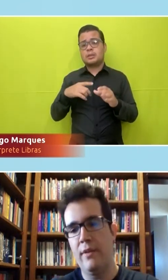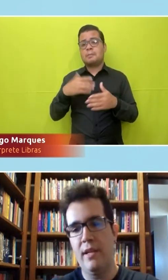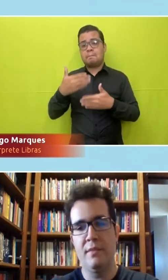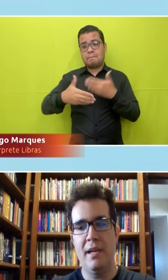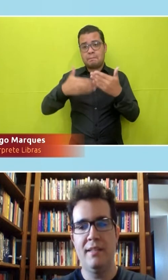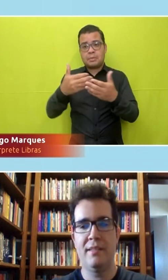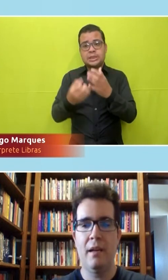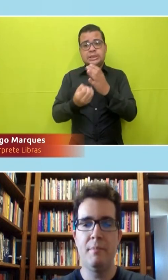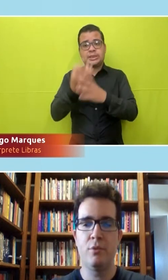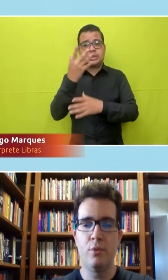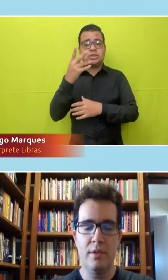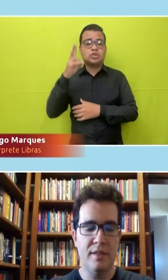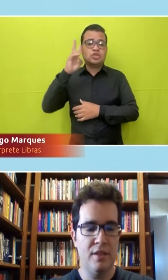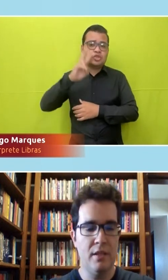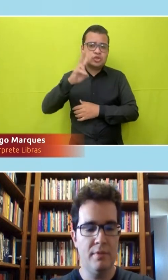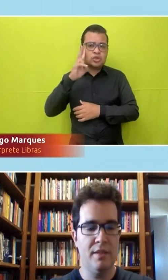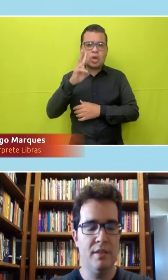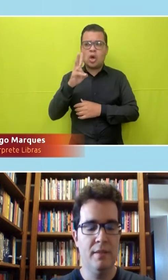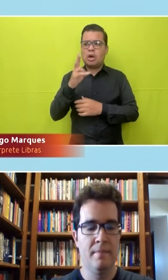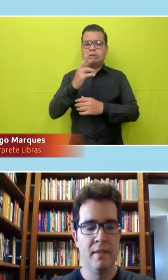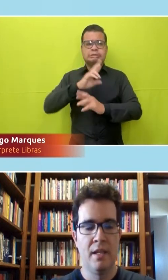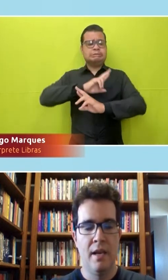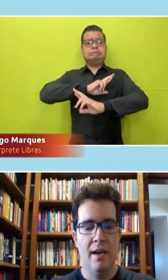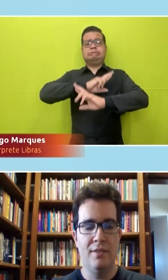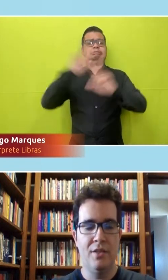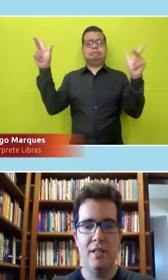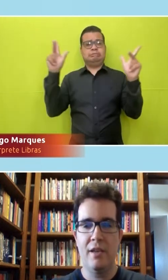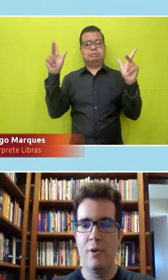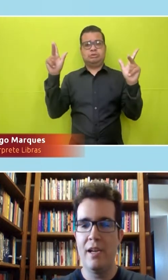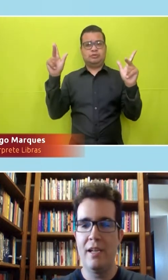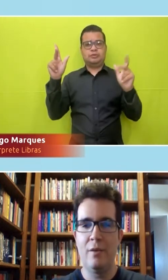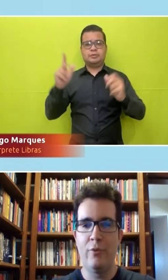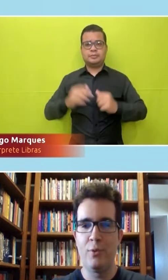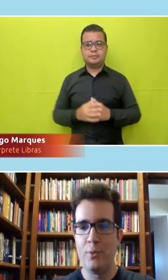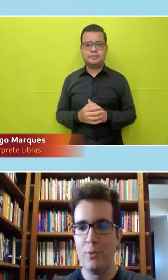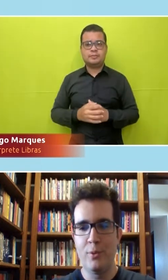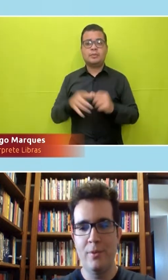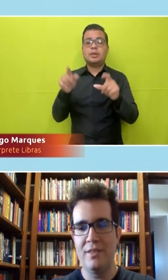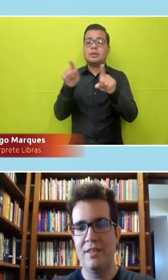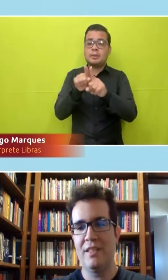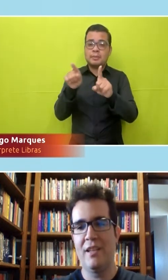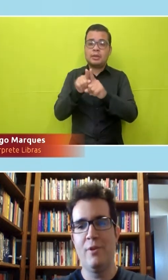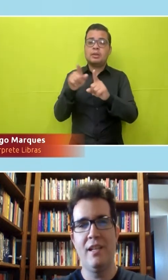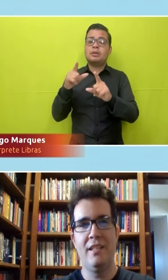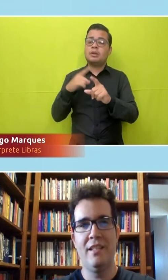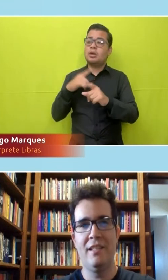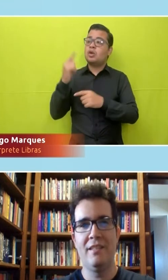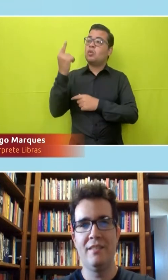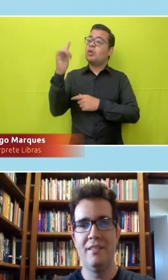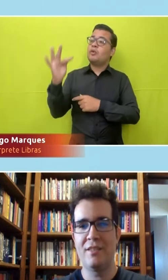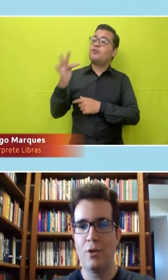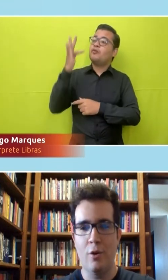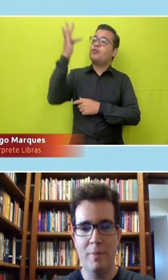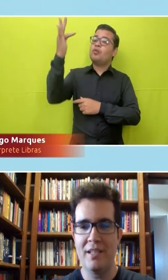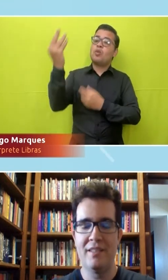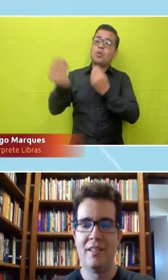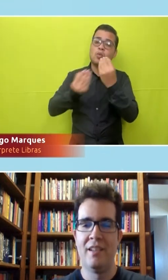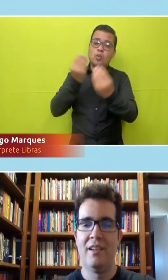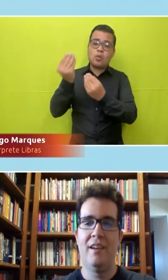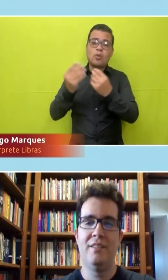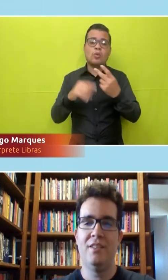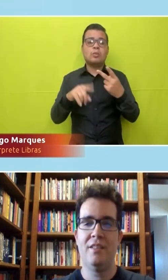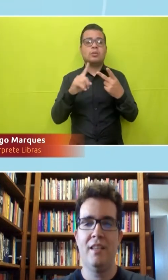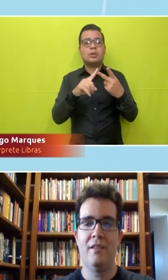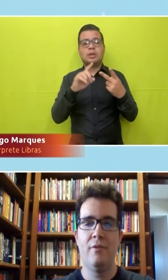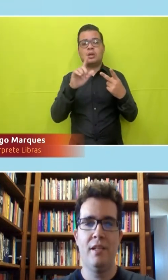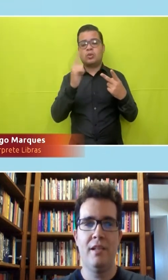histórias talvez mais absurdas, digamos assim. A gente tem Goiânia no futuro, a gente tem Goiânia distópica,